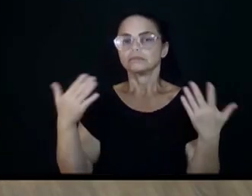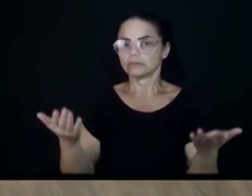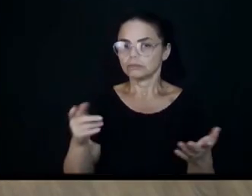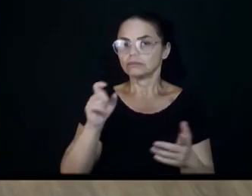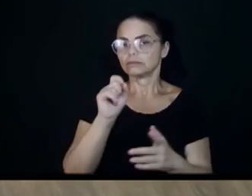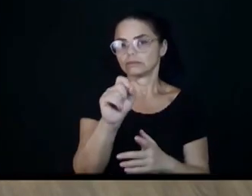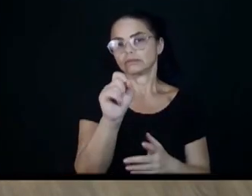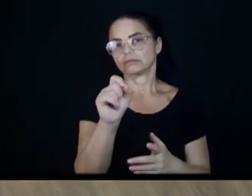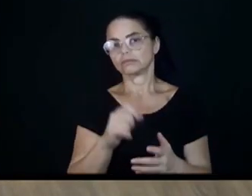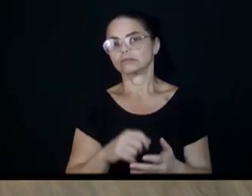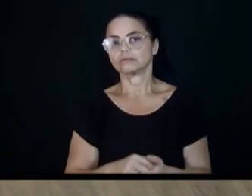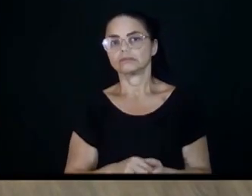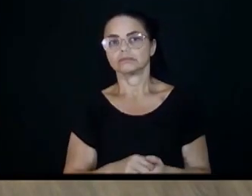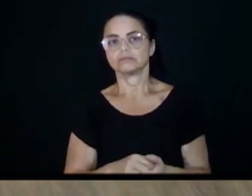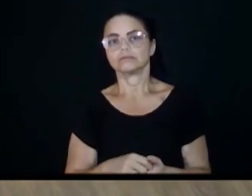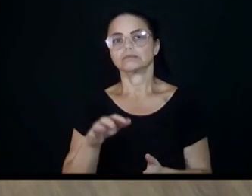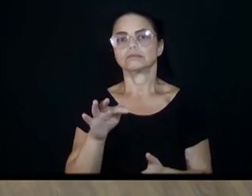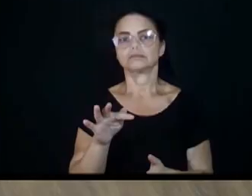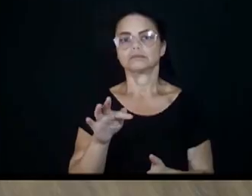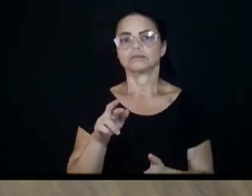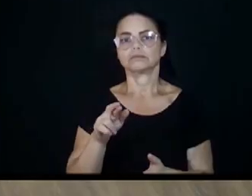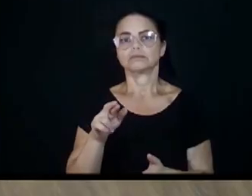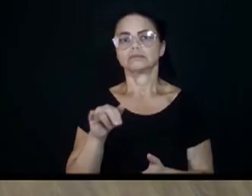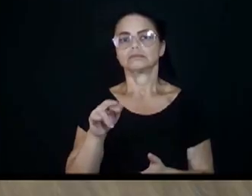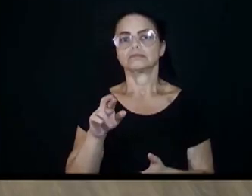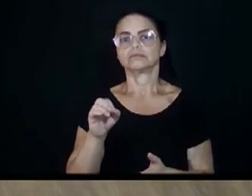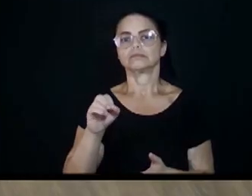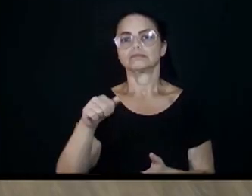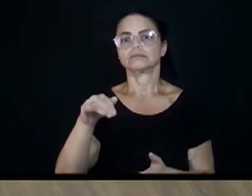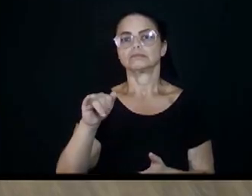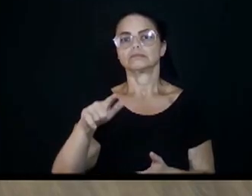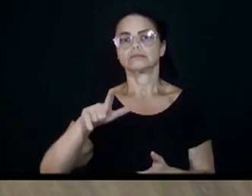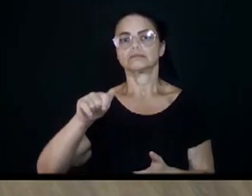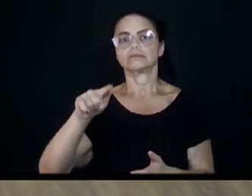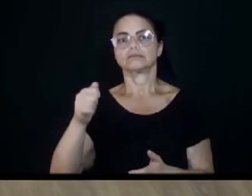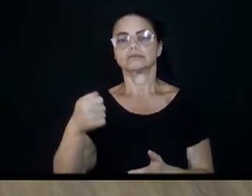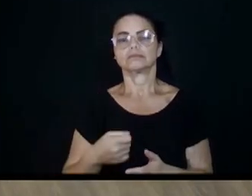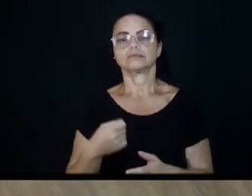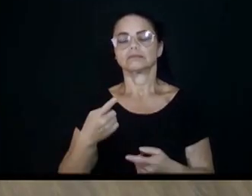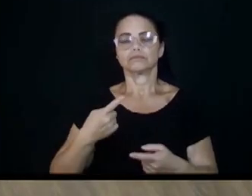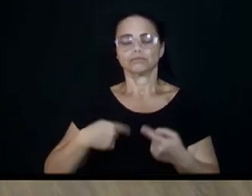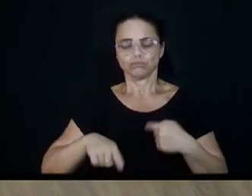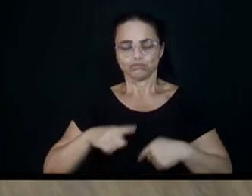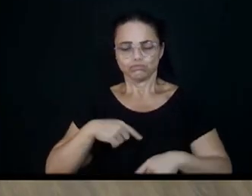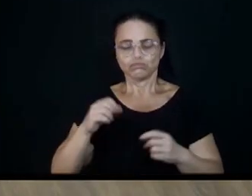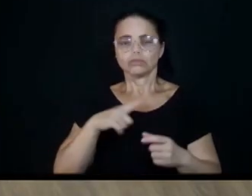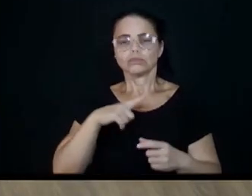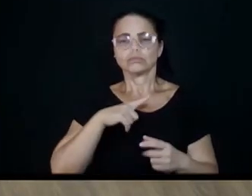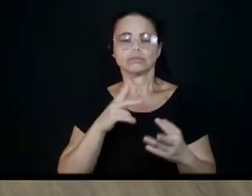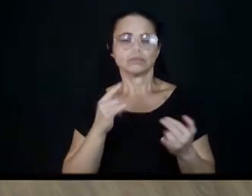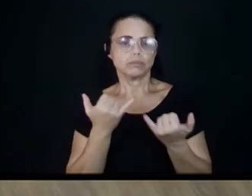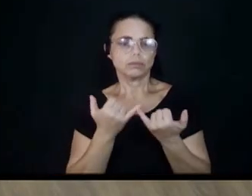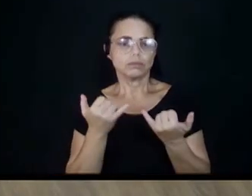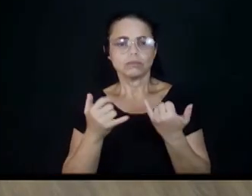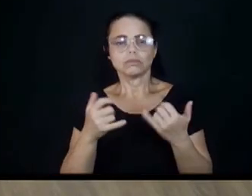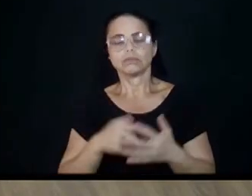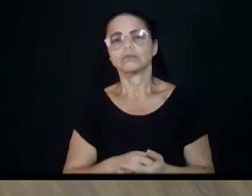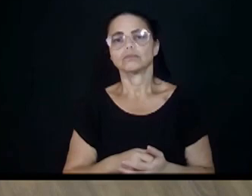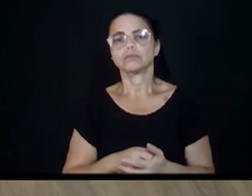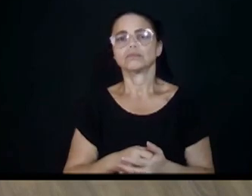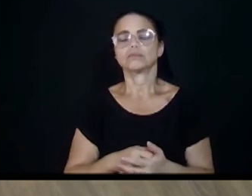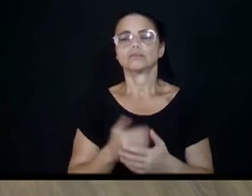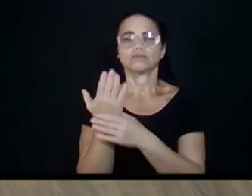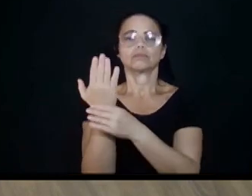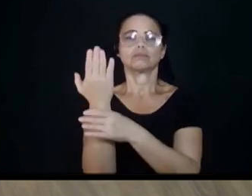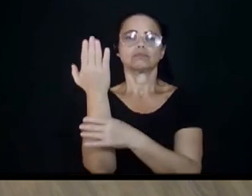a fibromialgia, né? Como que age no organismo? Tem alguma semelhança com o lúpus? Tem alguns sintomas,